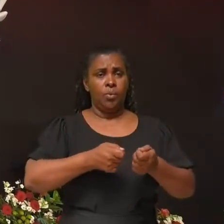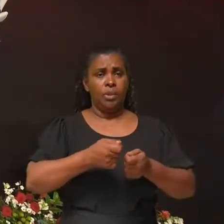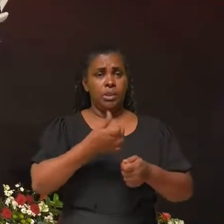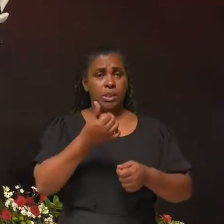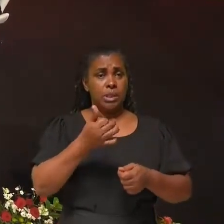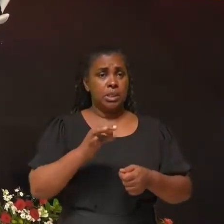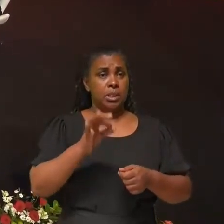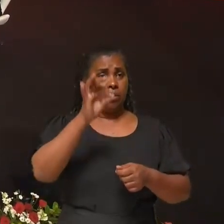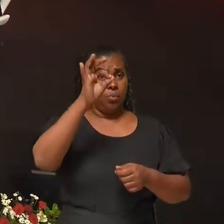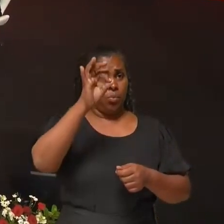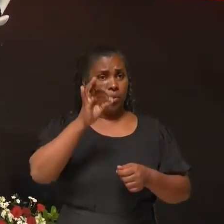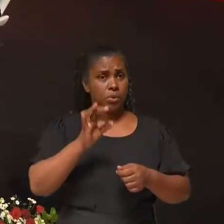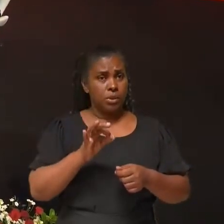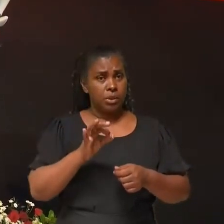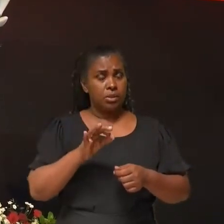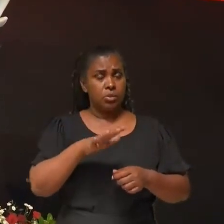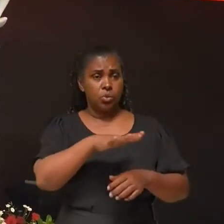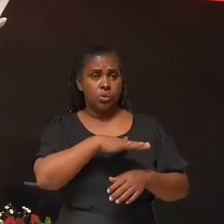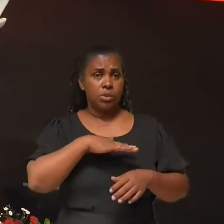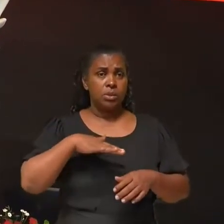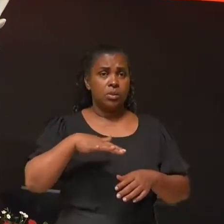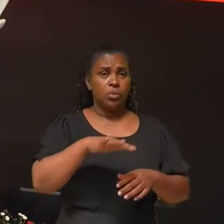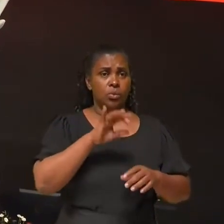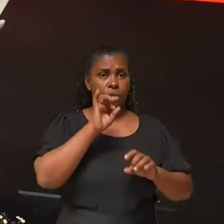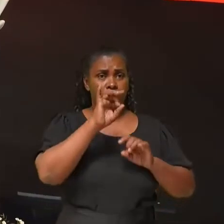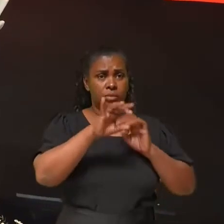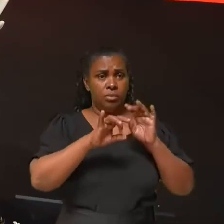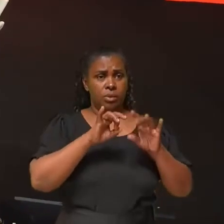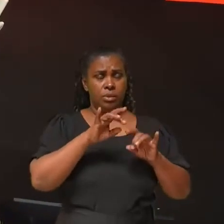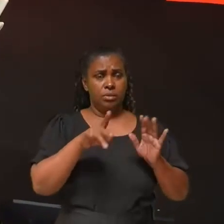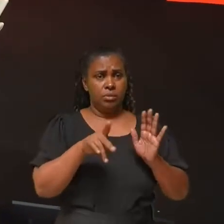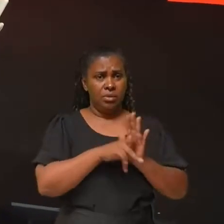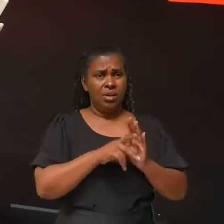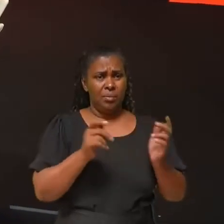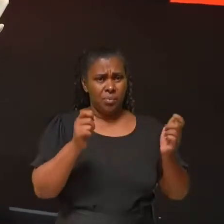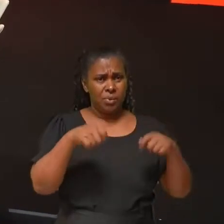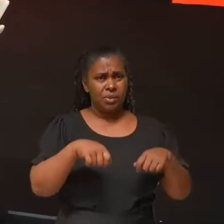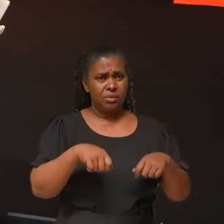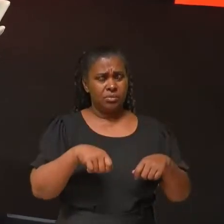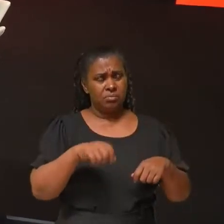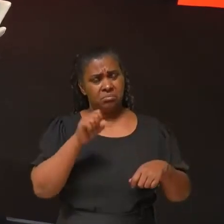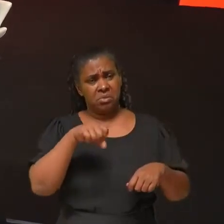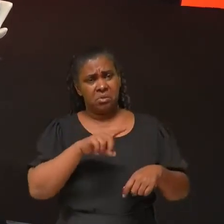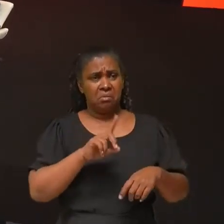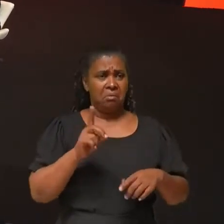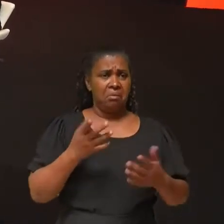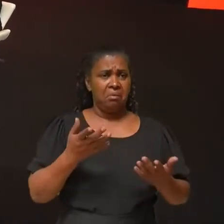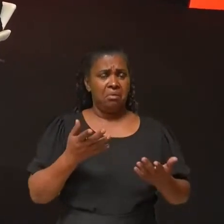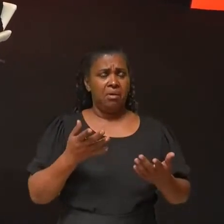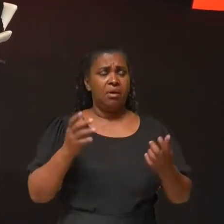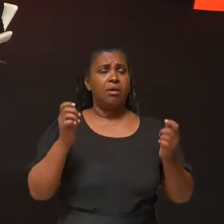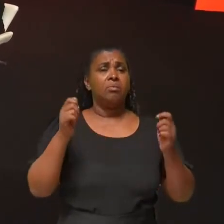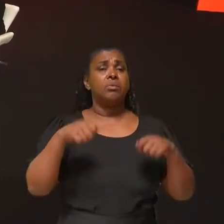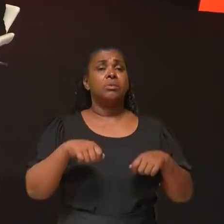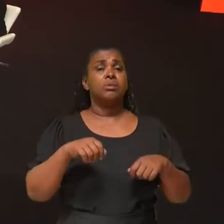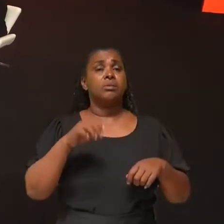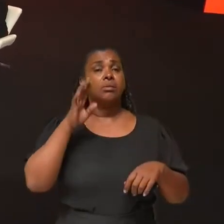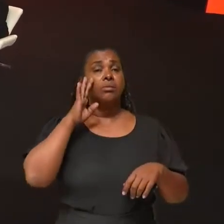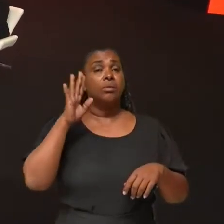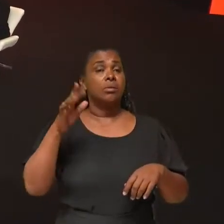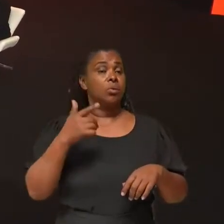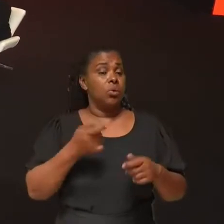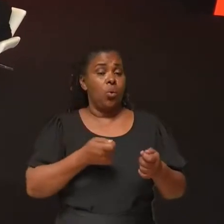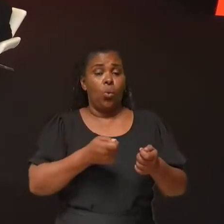setor específico? Isso é possível, né? Seria possível a gente pensar que nós não tenhamos controle nenhum sobre para onde vão